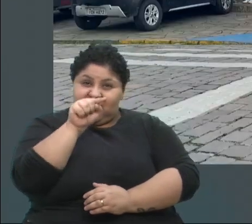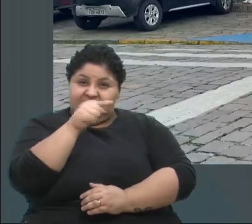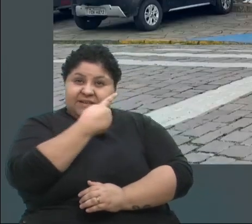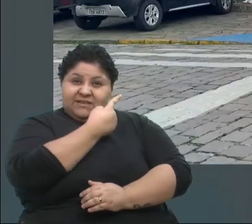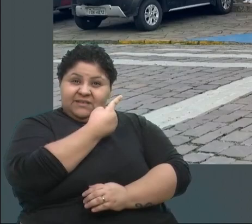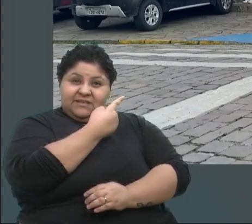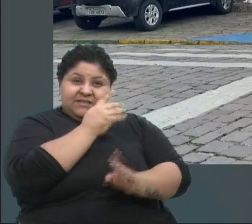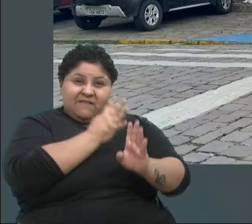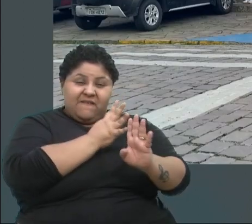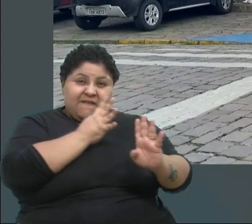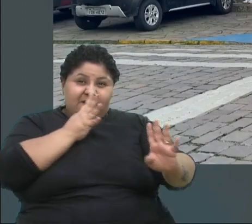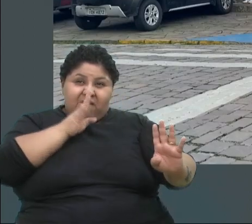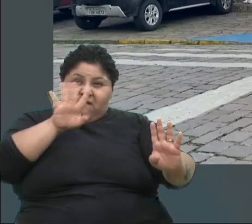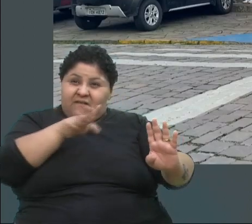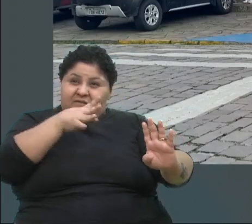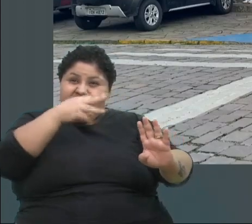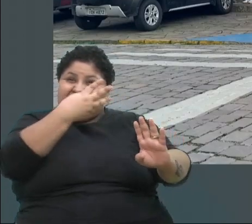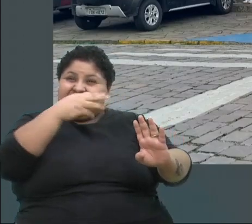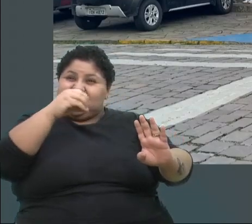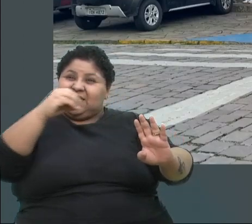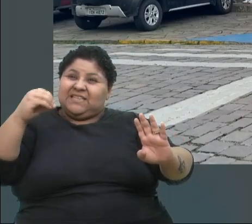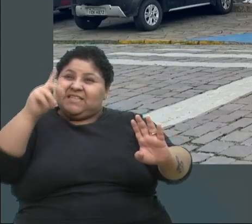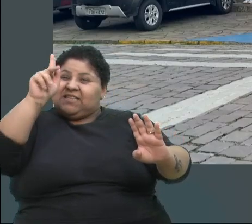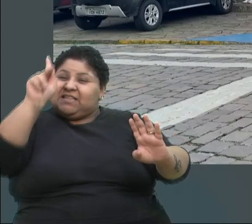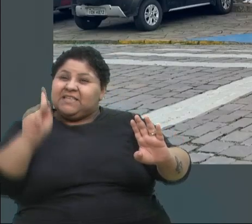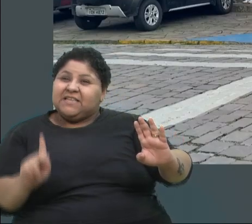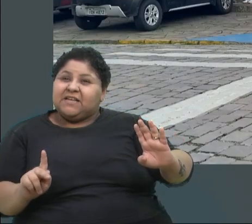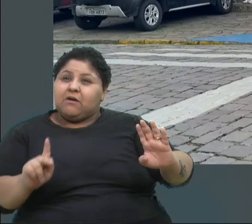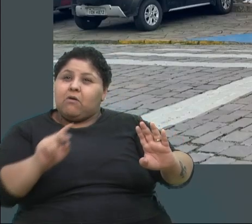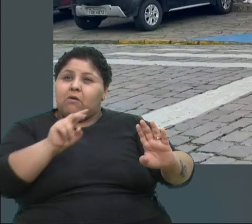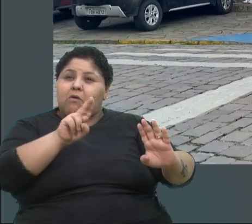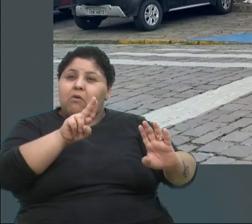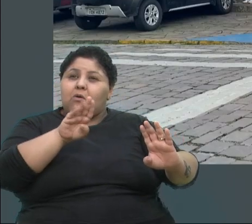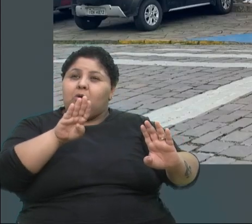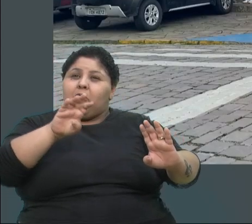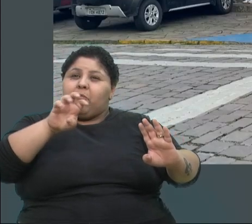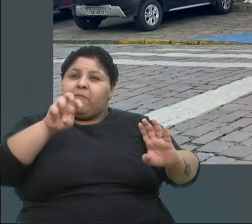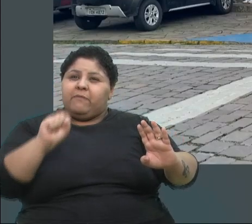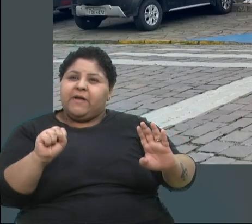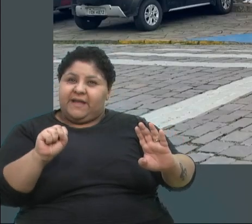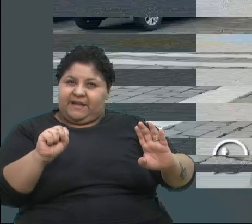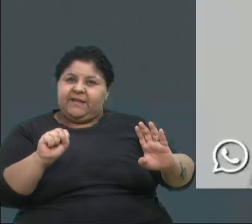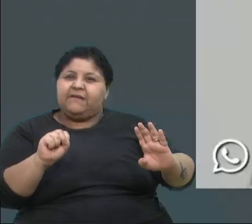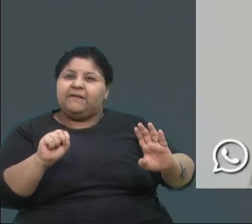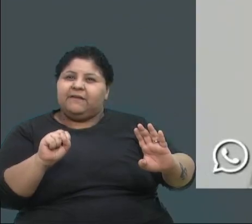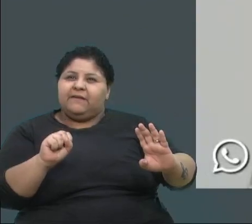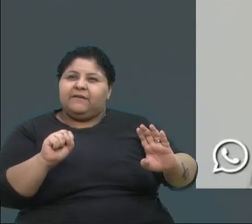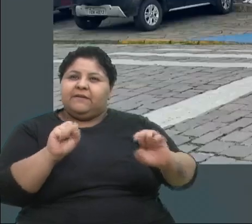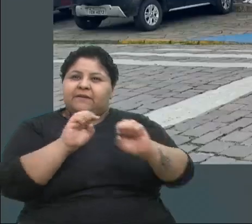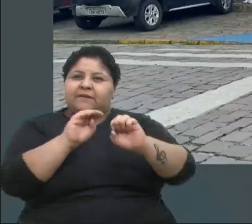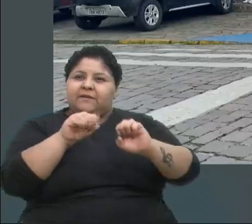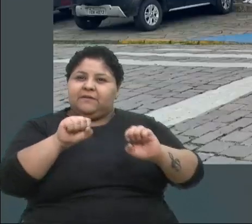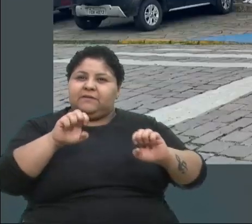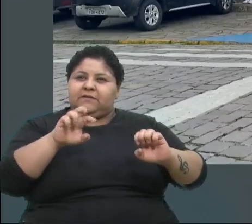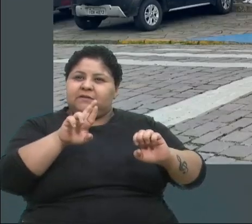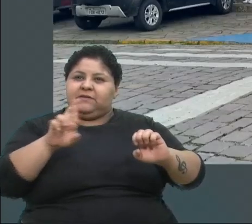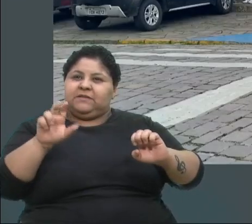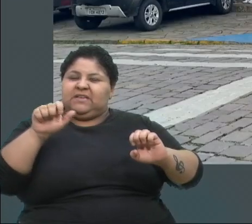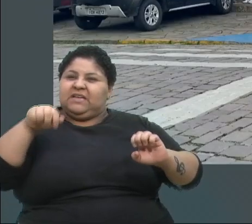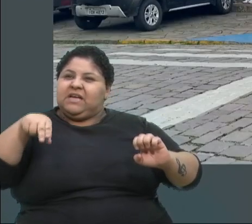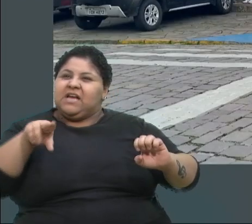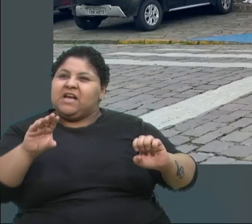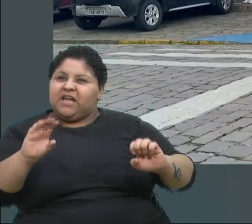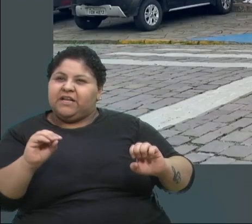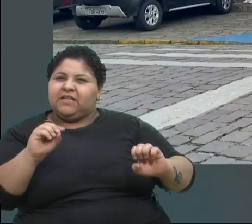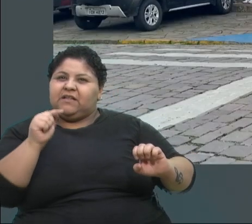tem aproximadamente 300 pessoas, é na UBS do bairro Serrano, segundo maior bairro de Caxias do Sul.